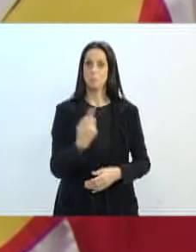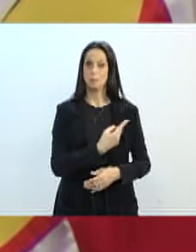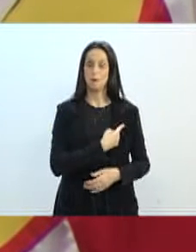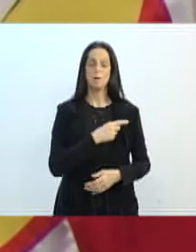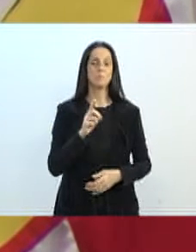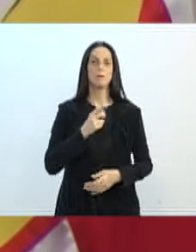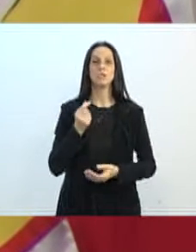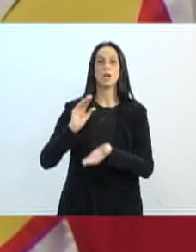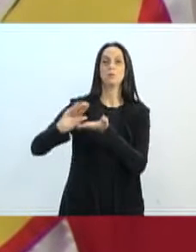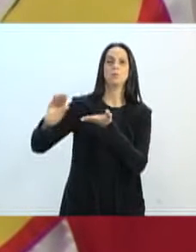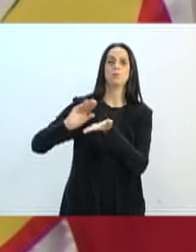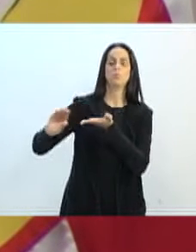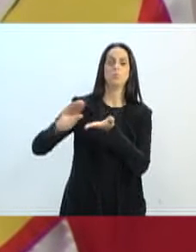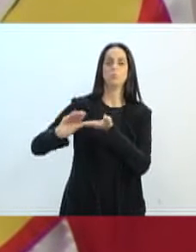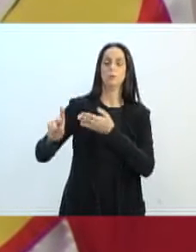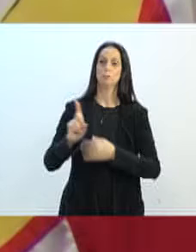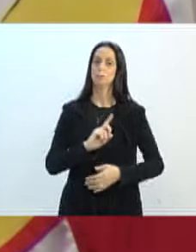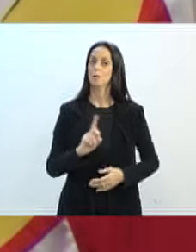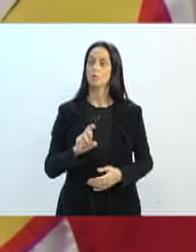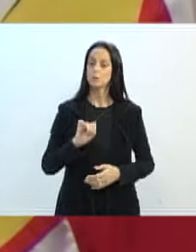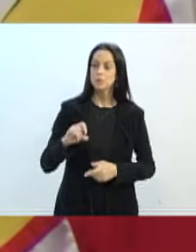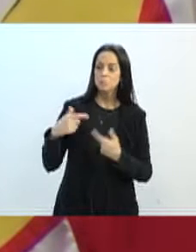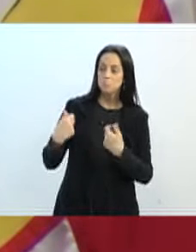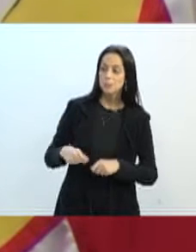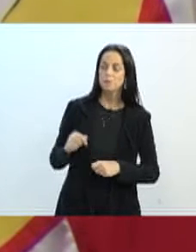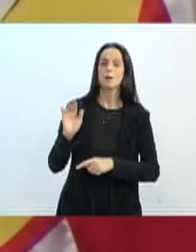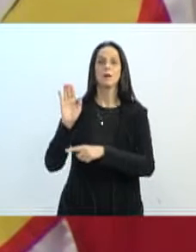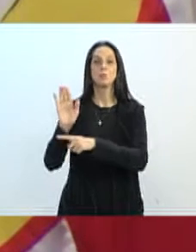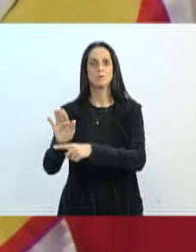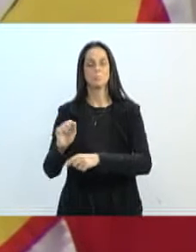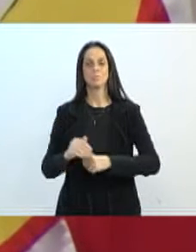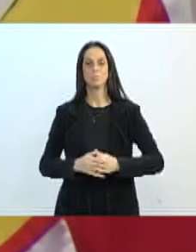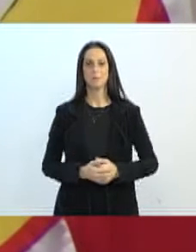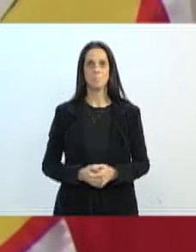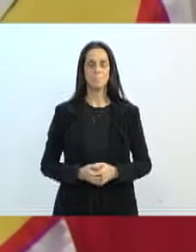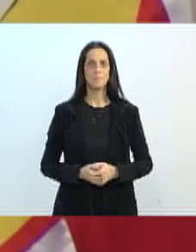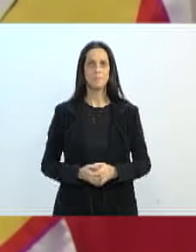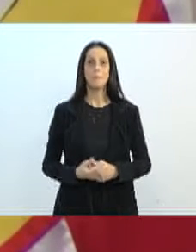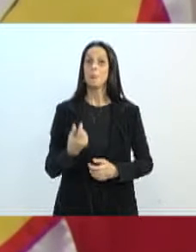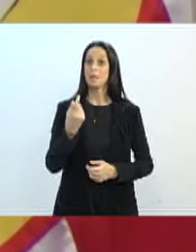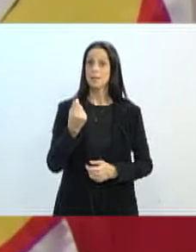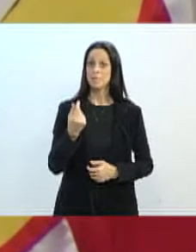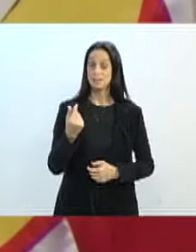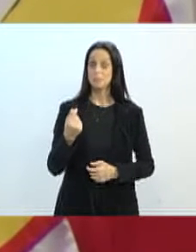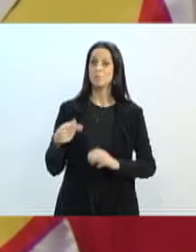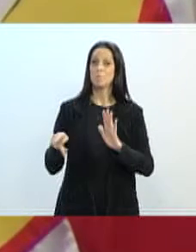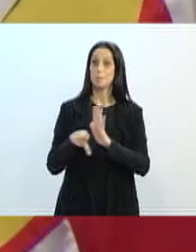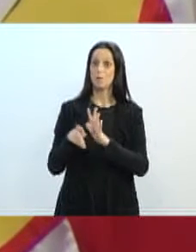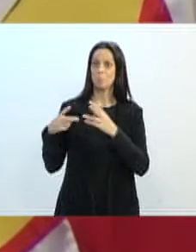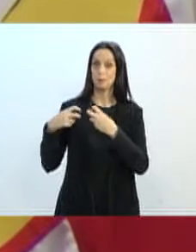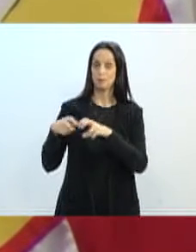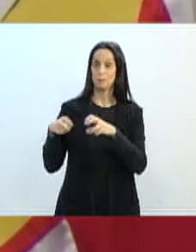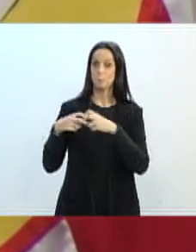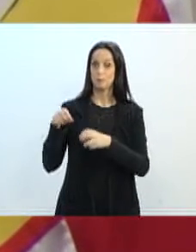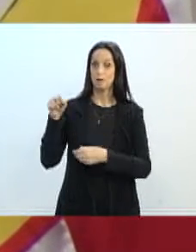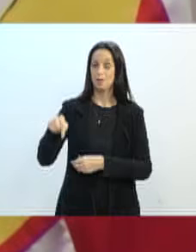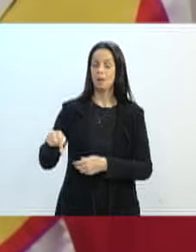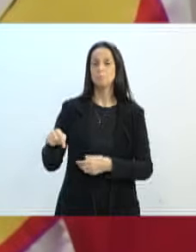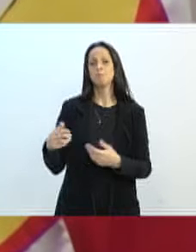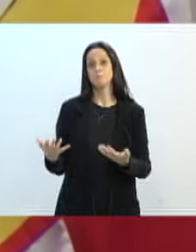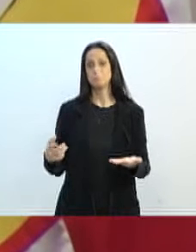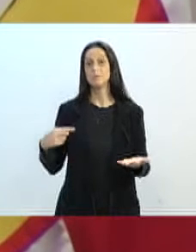repassando automaticamente esse recurso à empresa. E que o subsídio do transporte coletivo é algo que